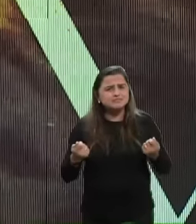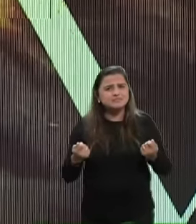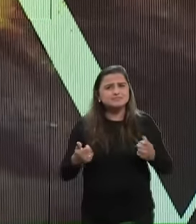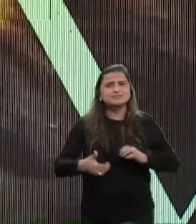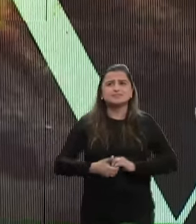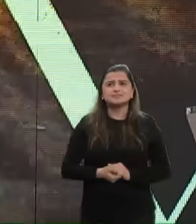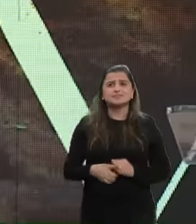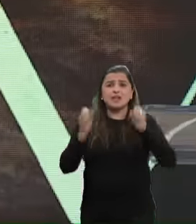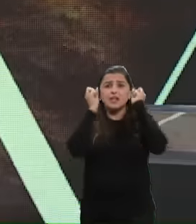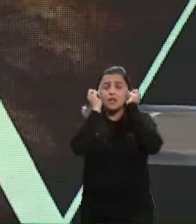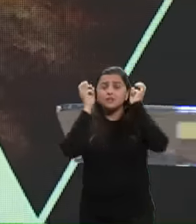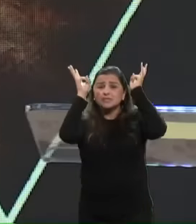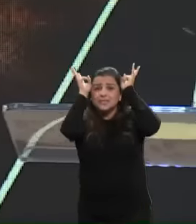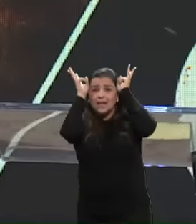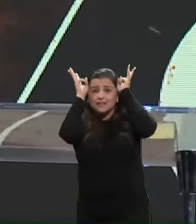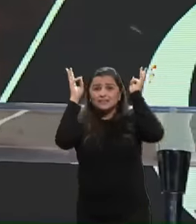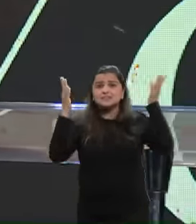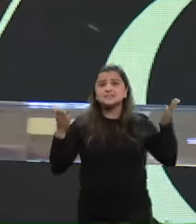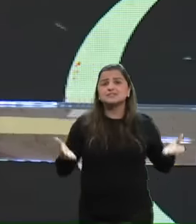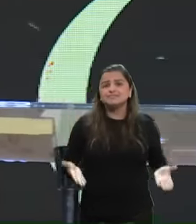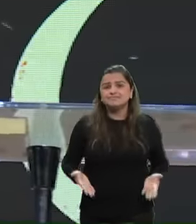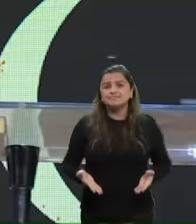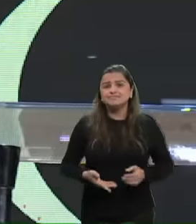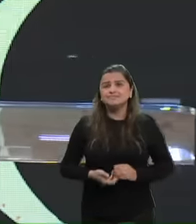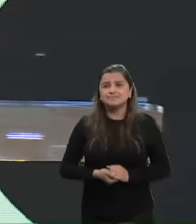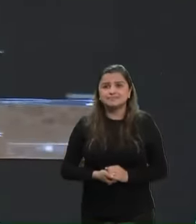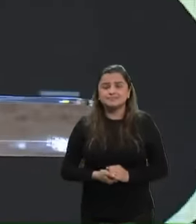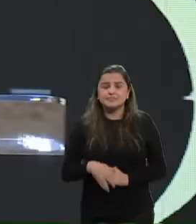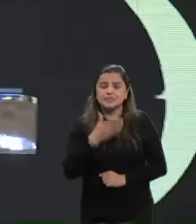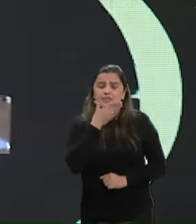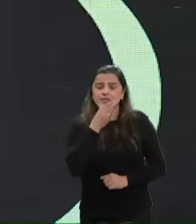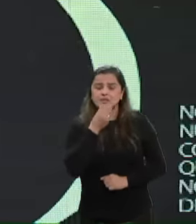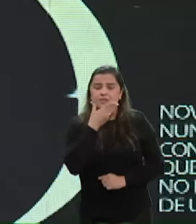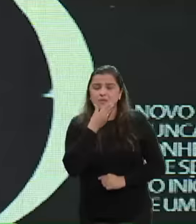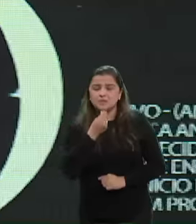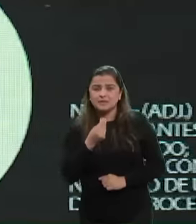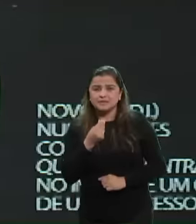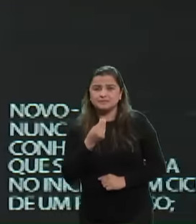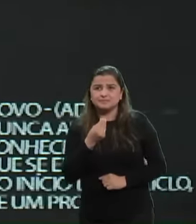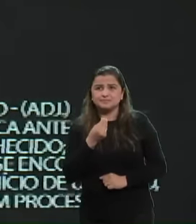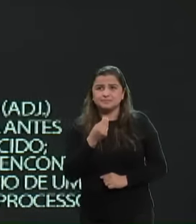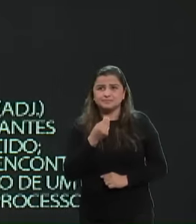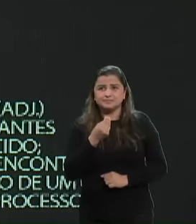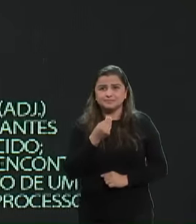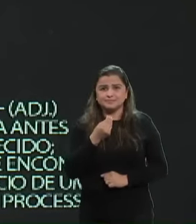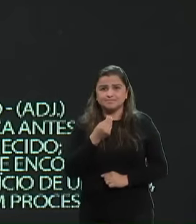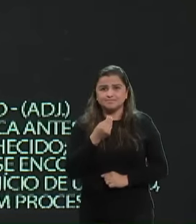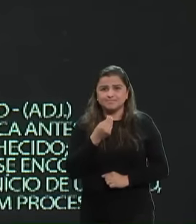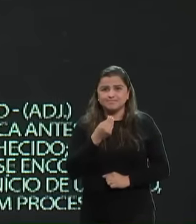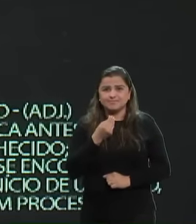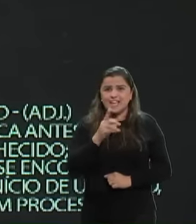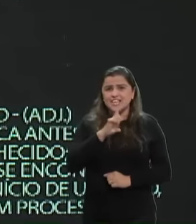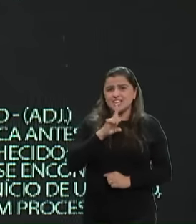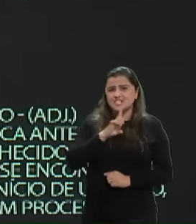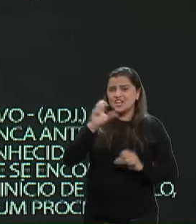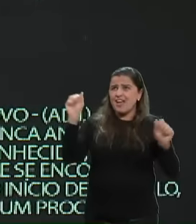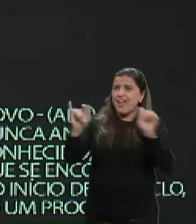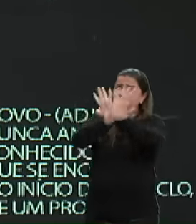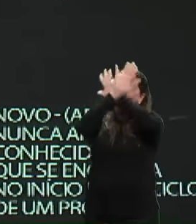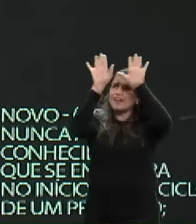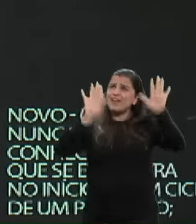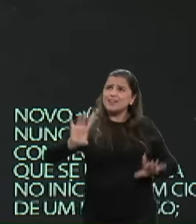Estou falando de Moisés, o homem que caminhava debaixo da nuvem da glória. Estou